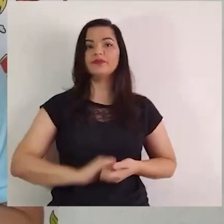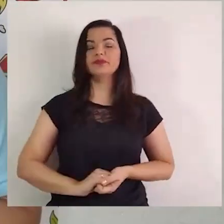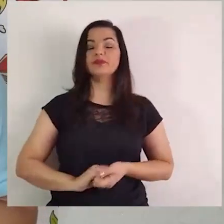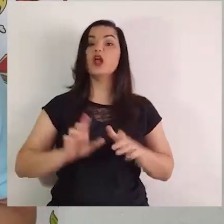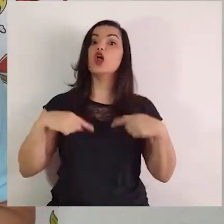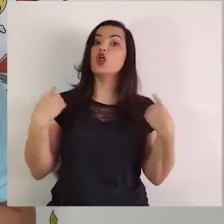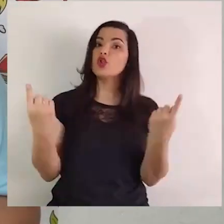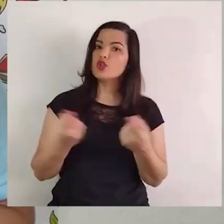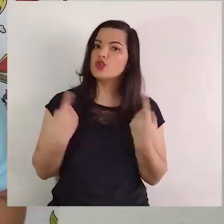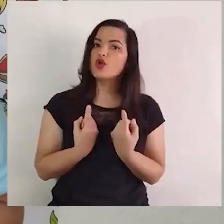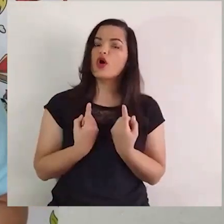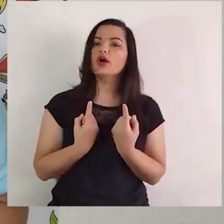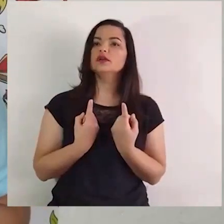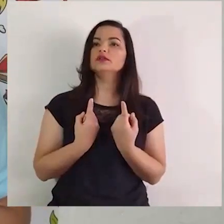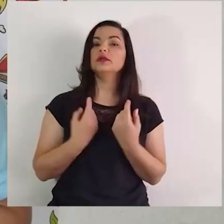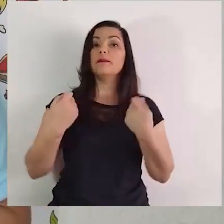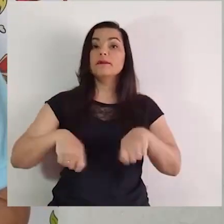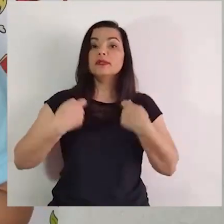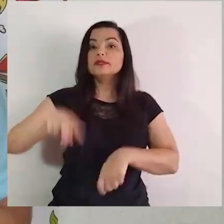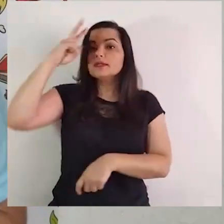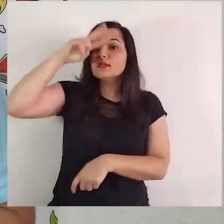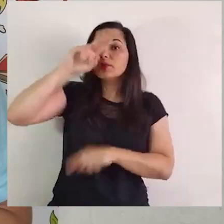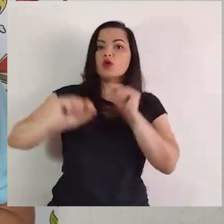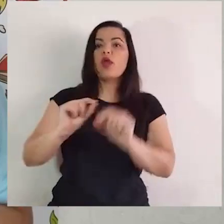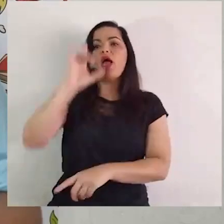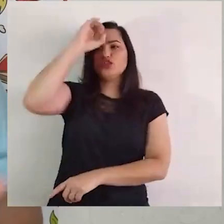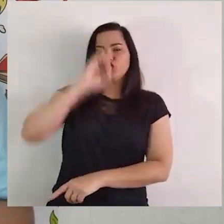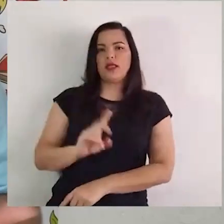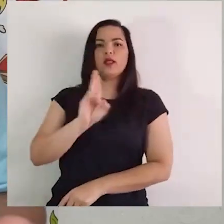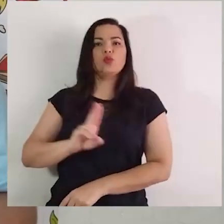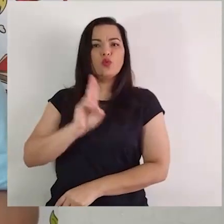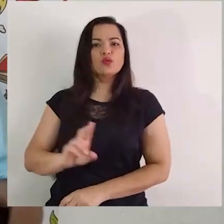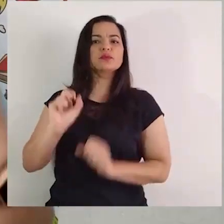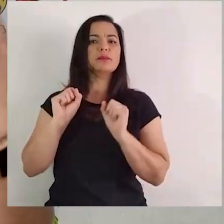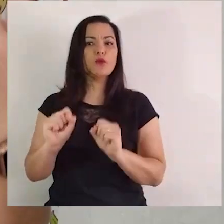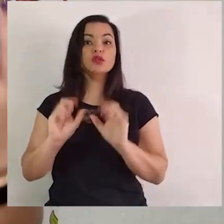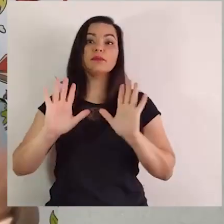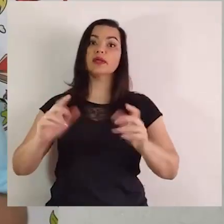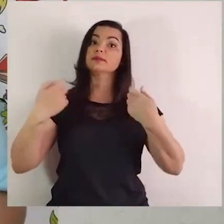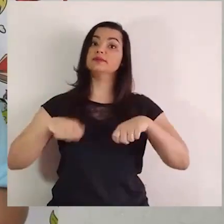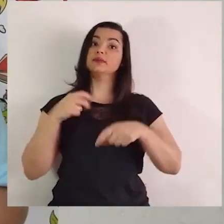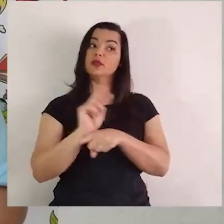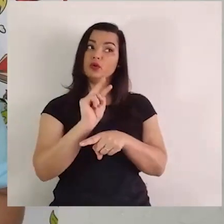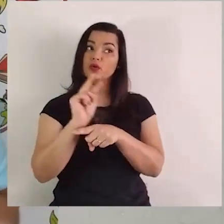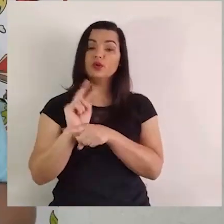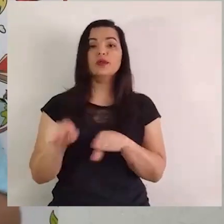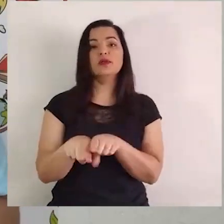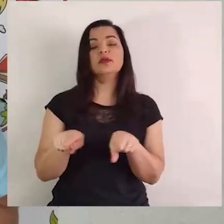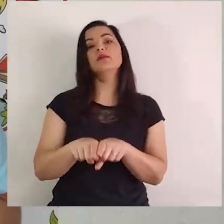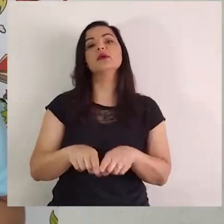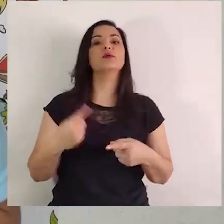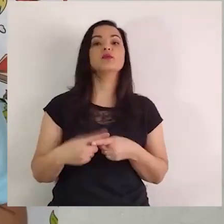nesses espaços, nós precisamos também cuidar para que esses serviços, todos os bens e